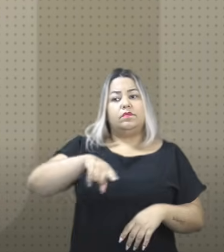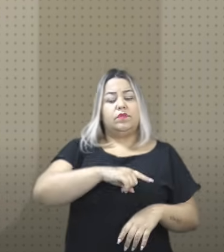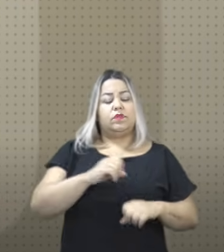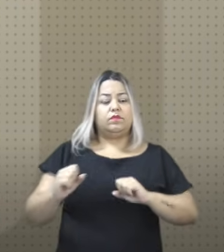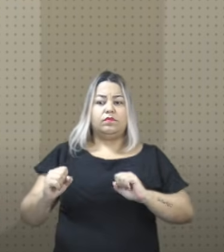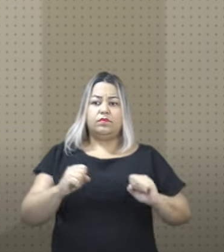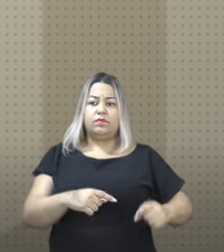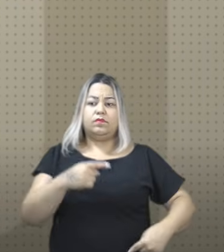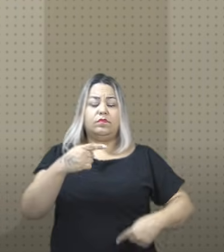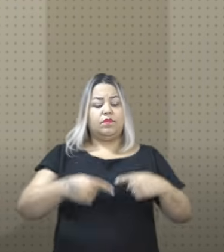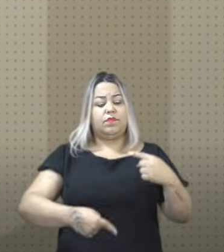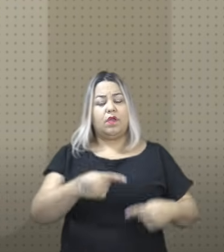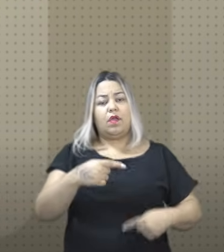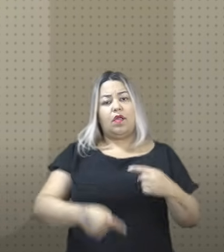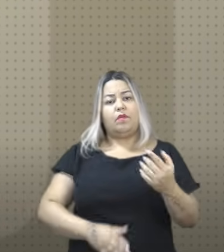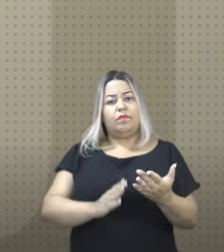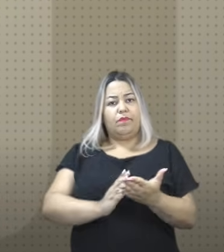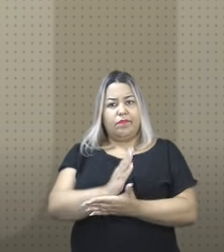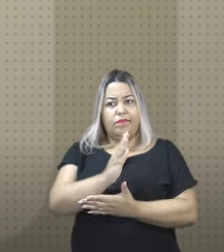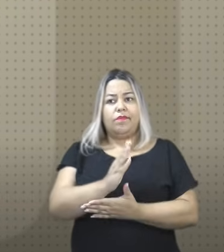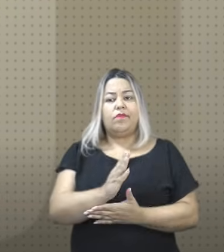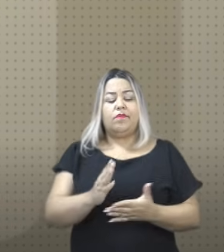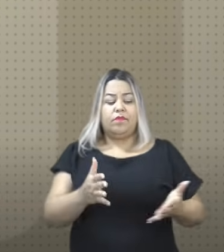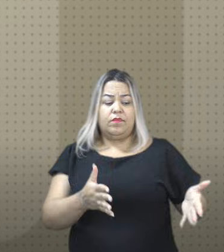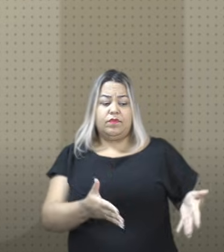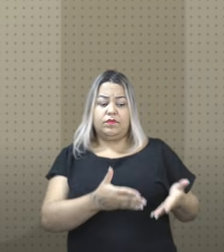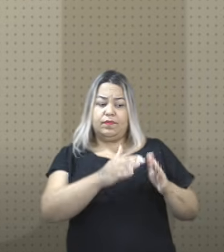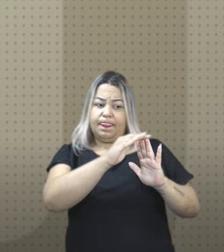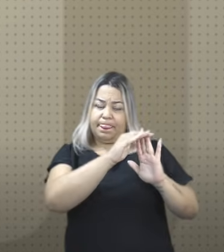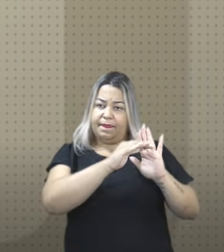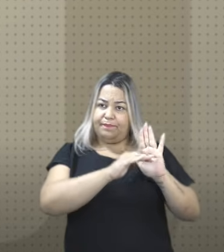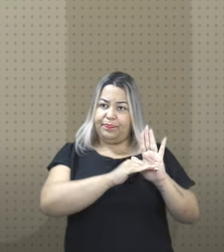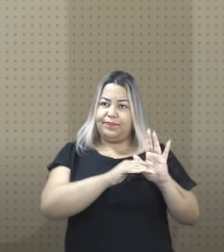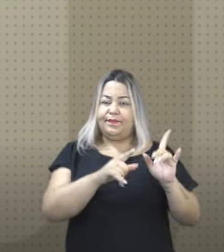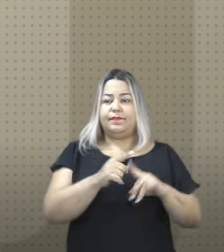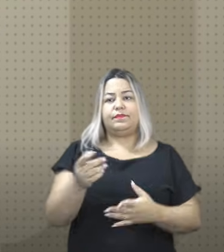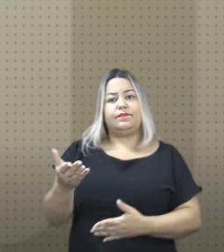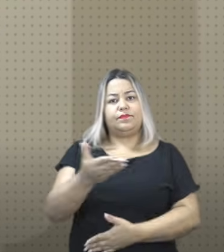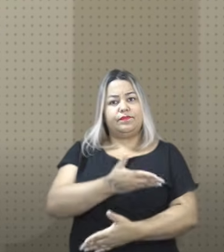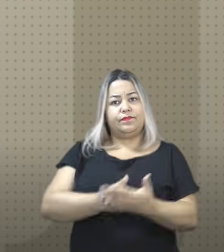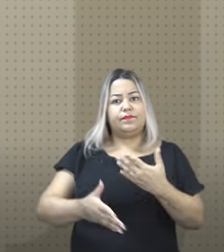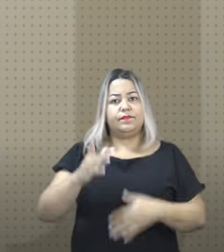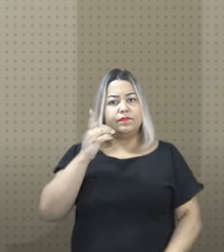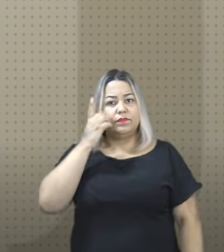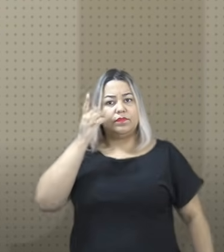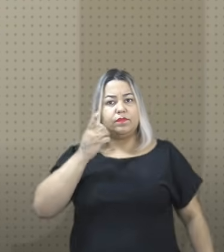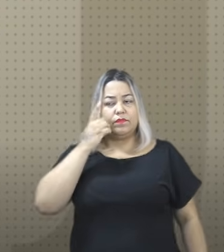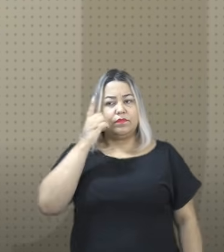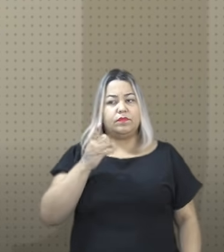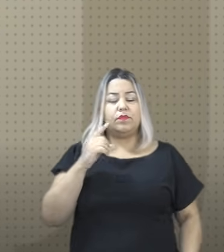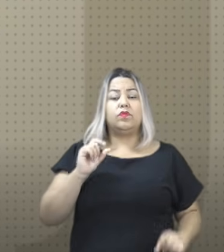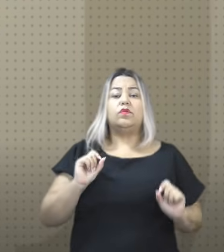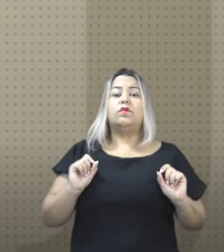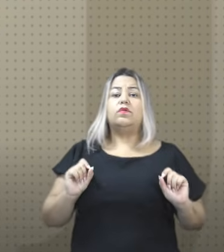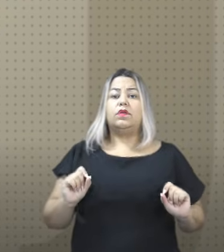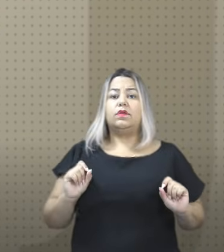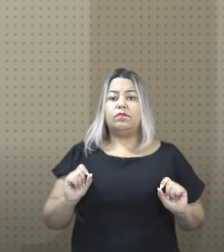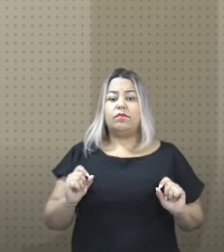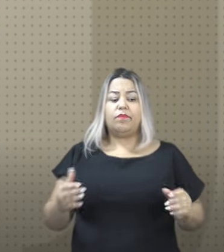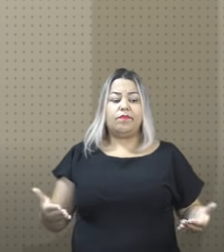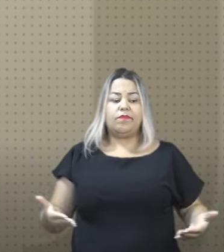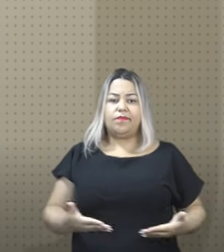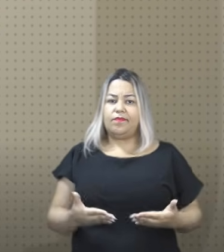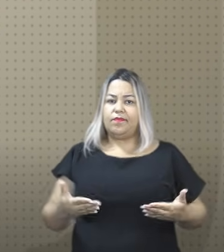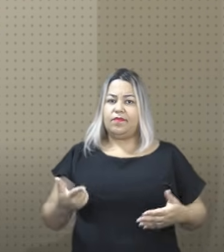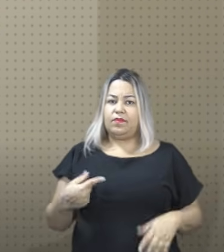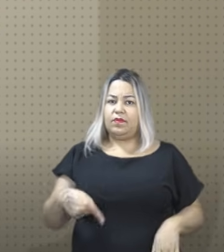debater conjuntura, aprovar iniciativas que envolvem os nossos parlamentares. O inédito, nesse momento, é